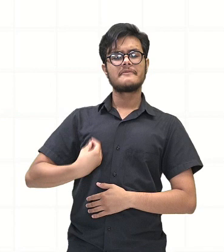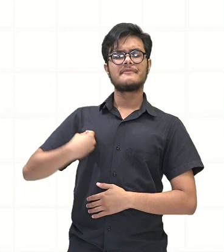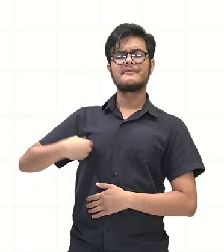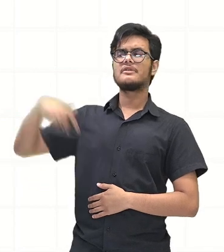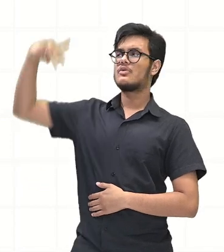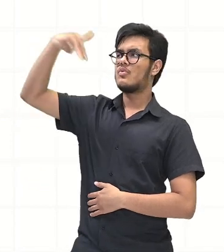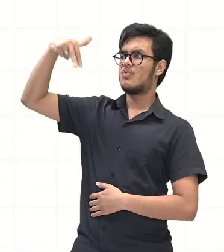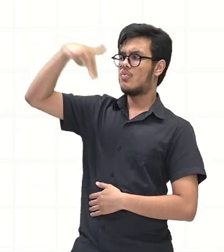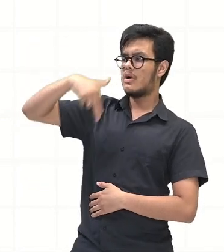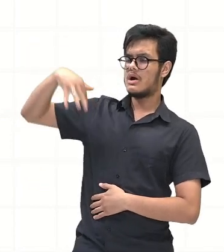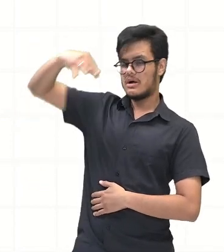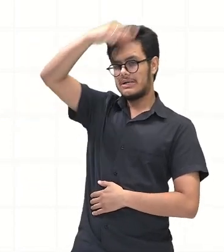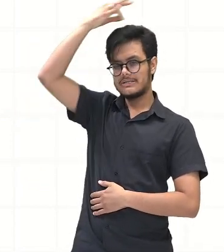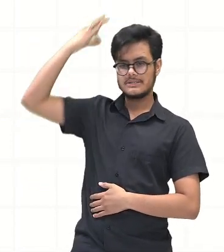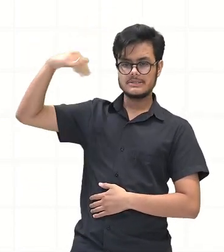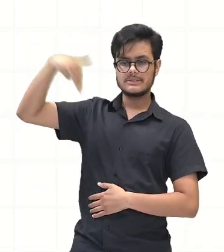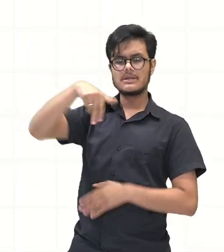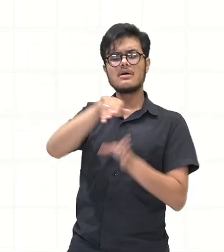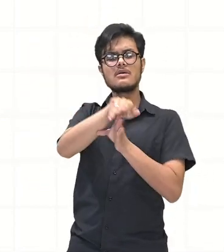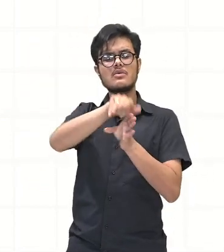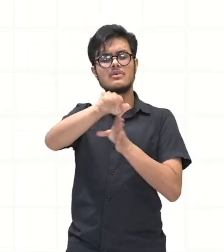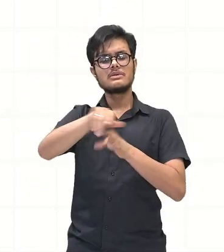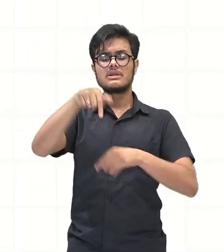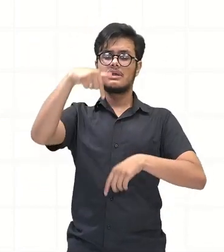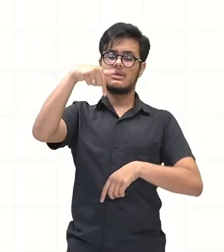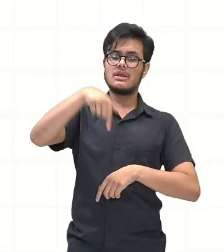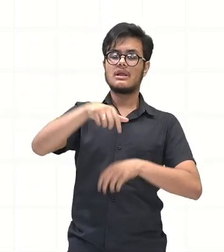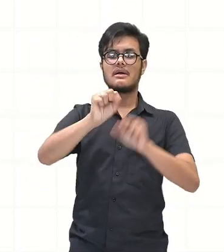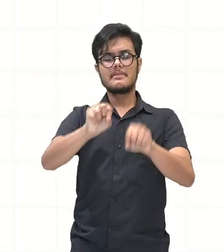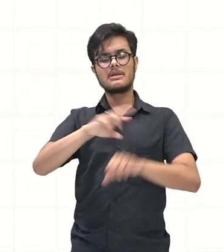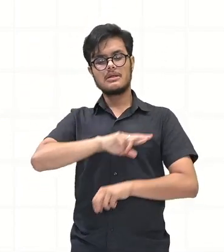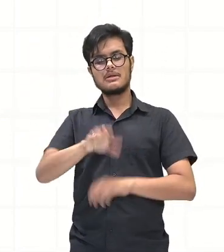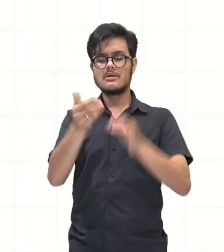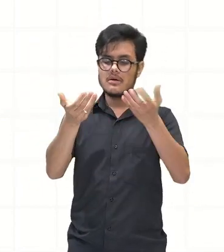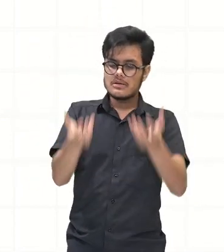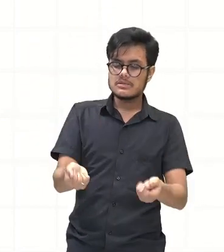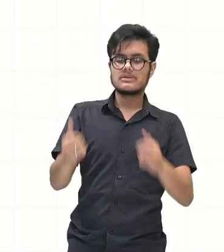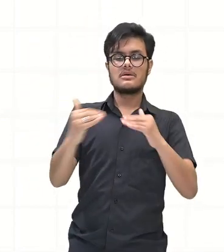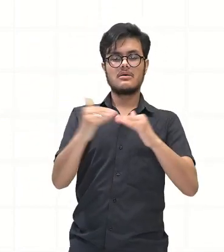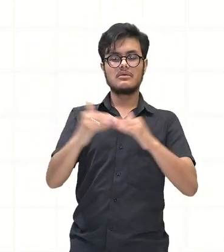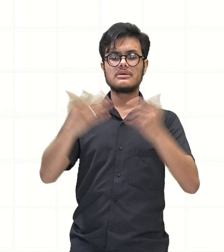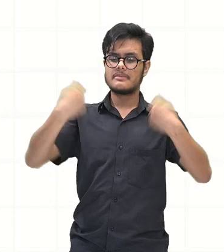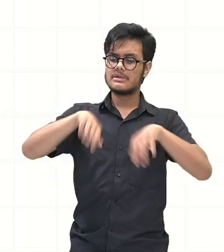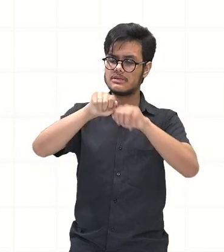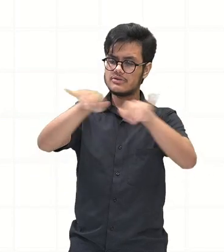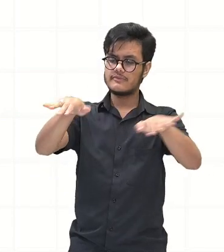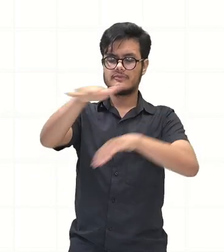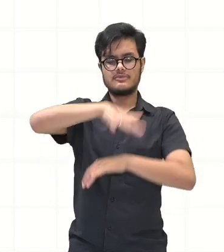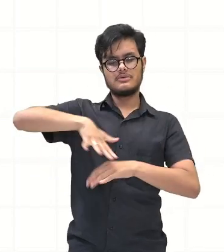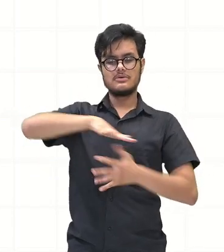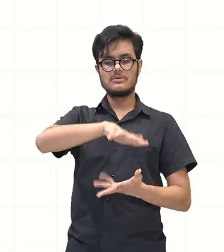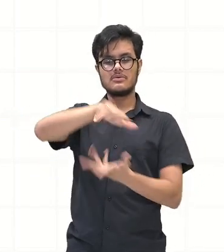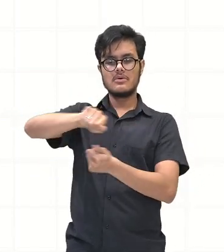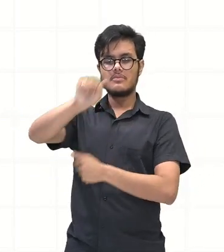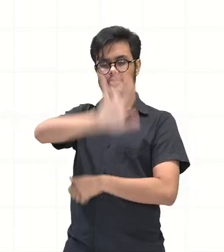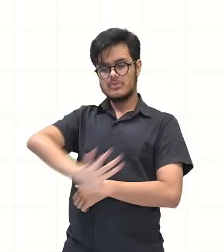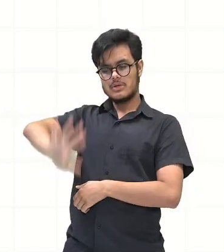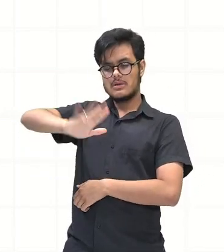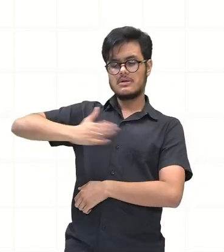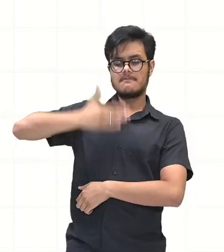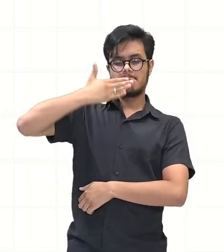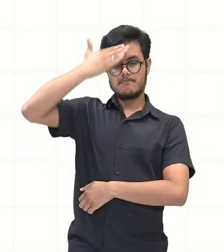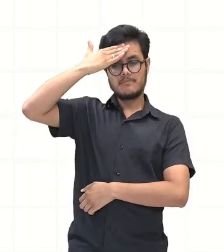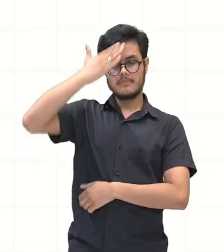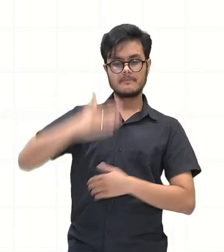ele recebeu ali as primeiras instruções dessa religião que deveria ser adotada ali no mundo árabe.